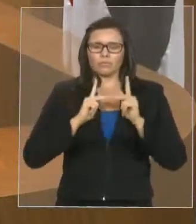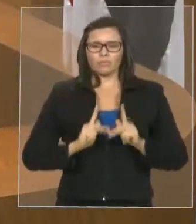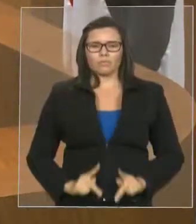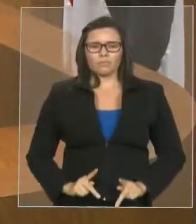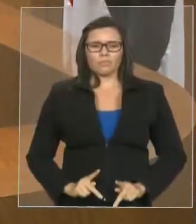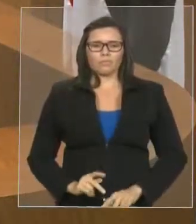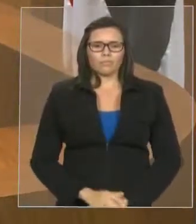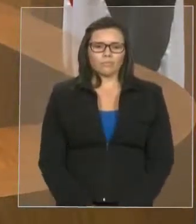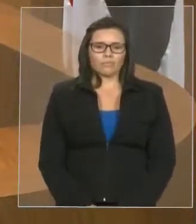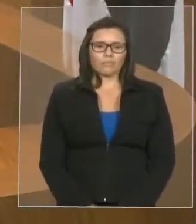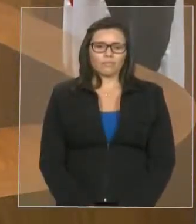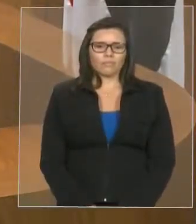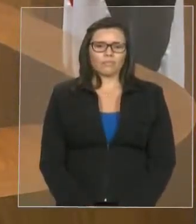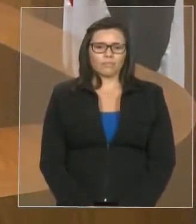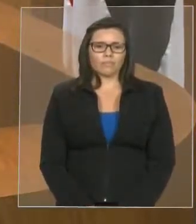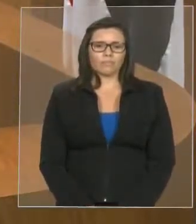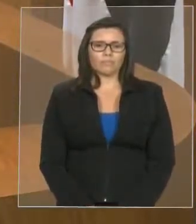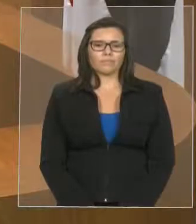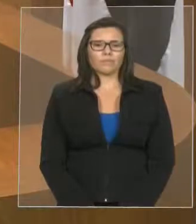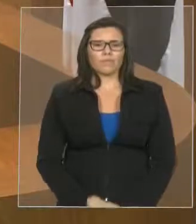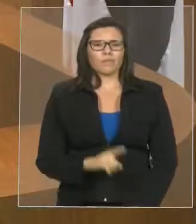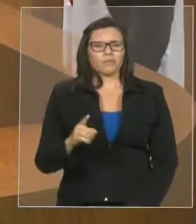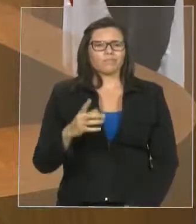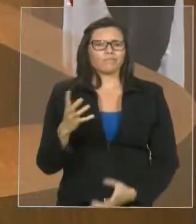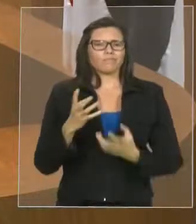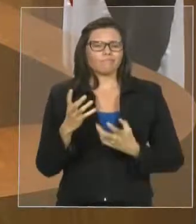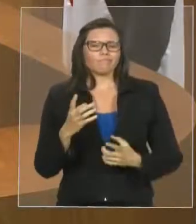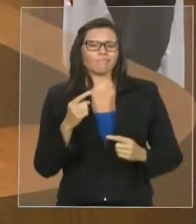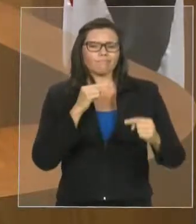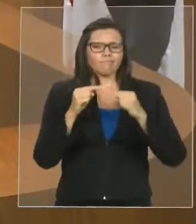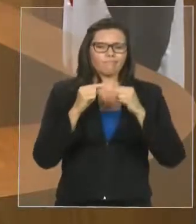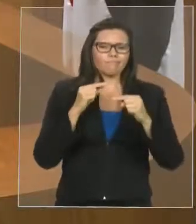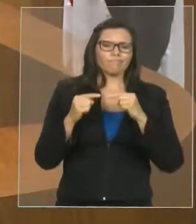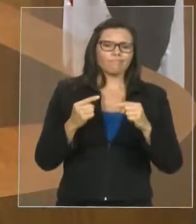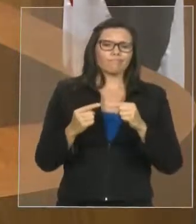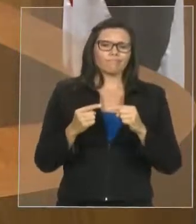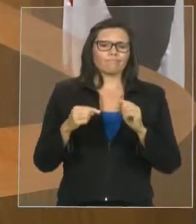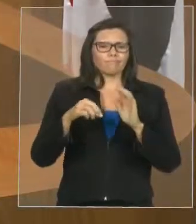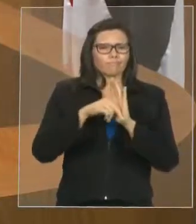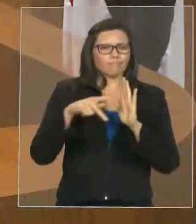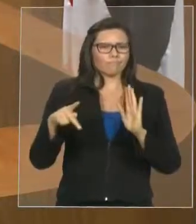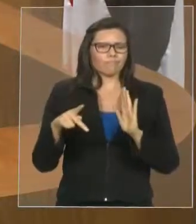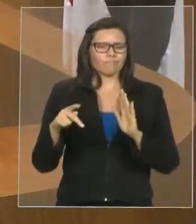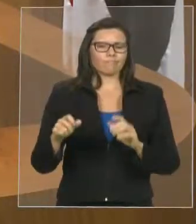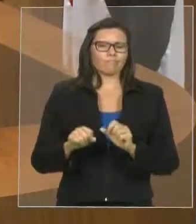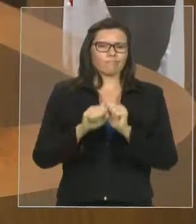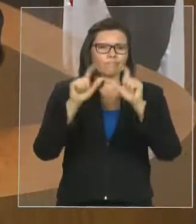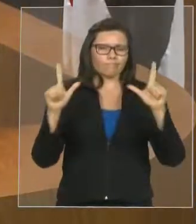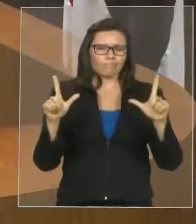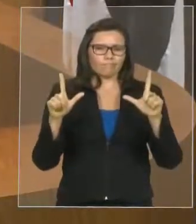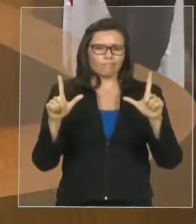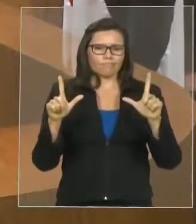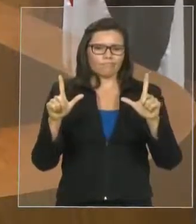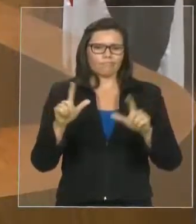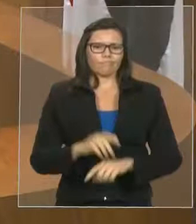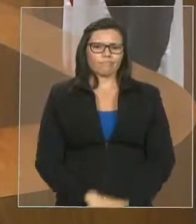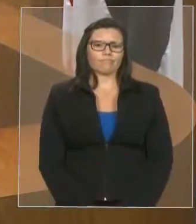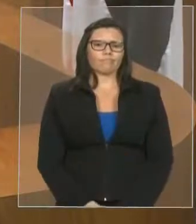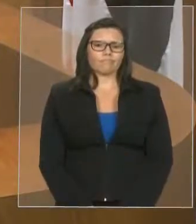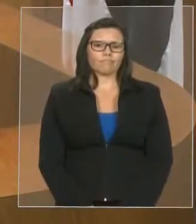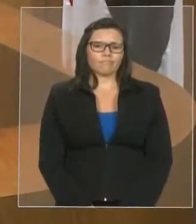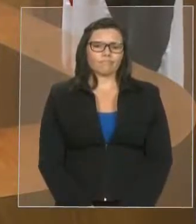querer discutir amplamente as matérias da medida provisória, basta ligar a TV Câmara e a TV Senado, deputado Carlinhos Florencio. São